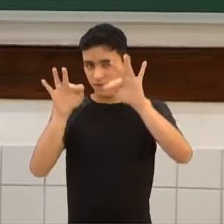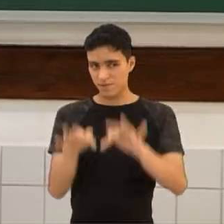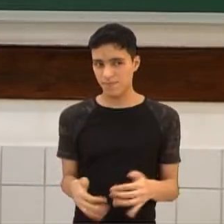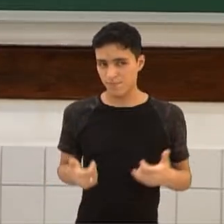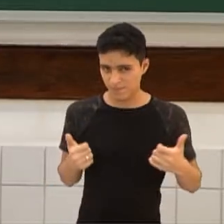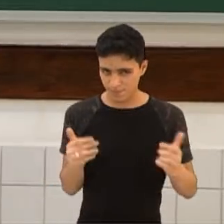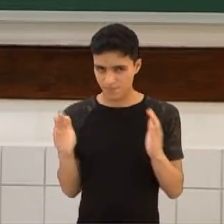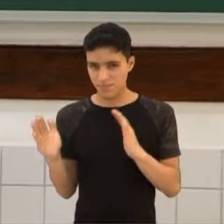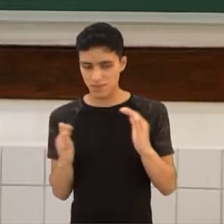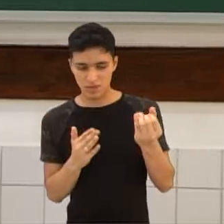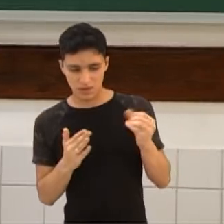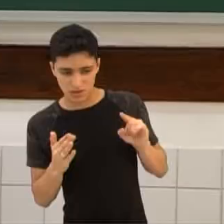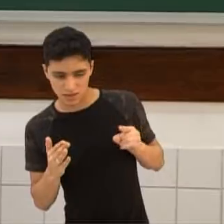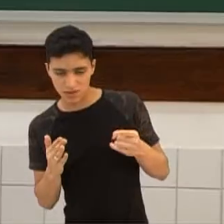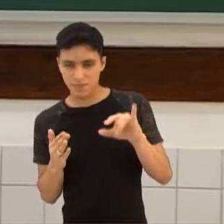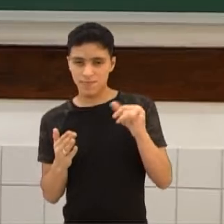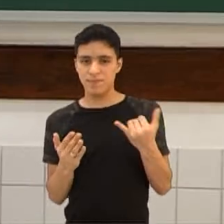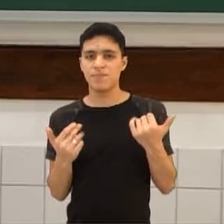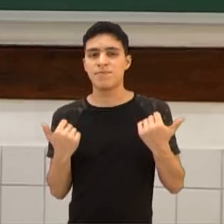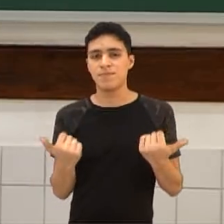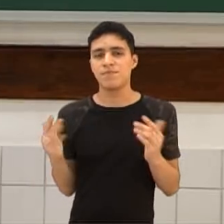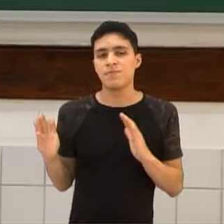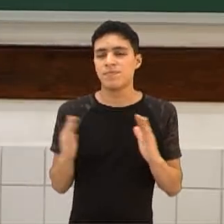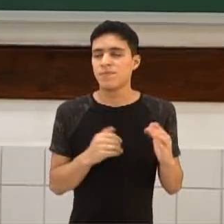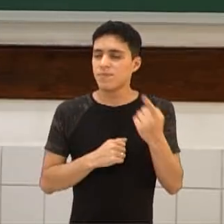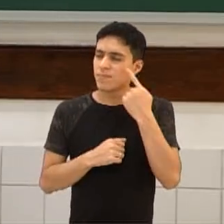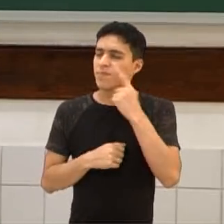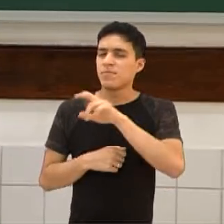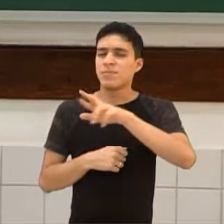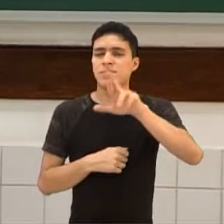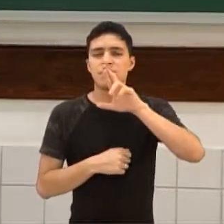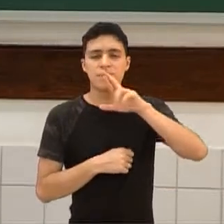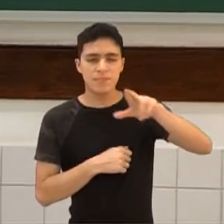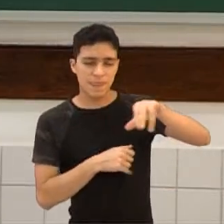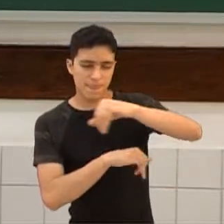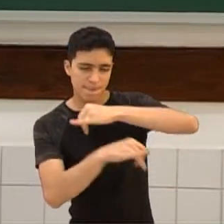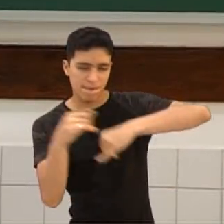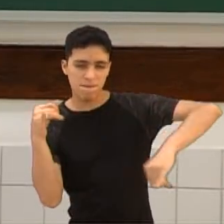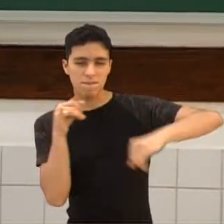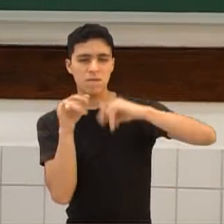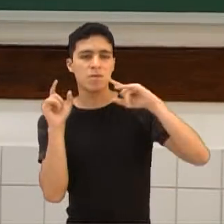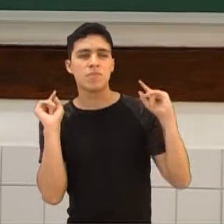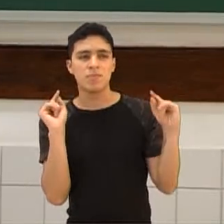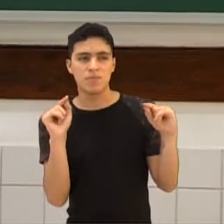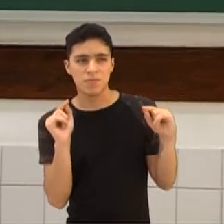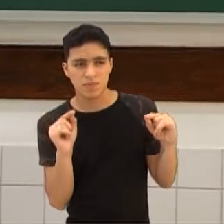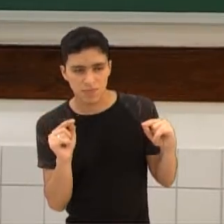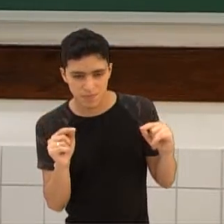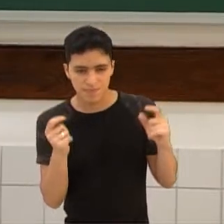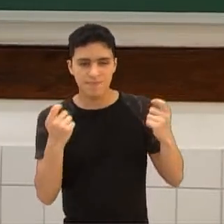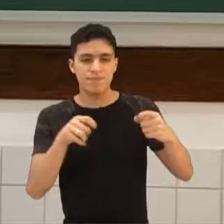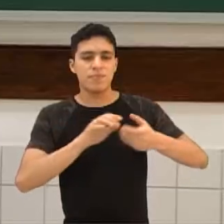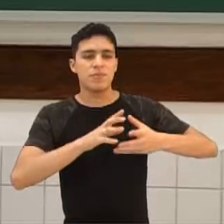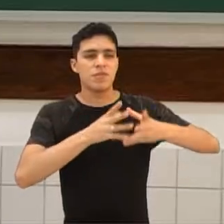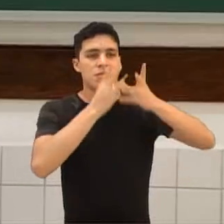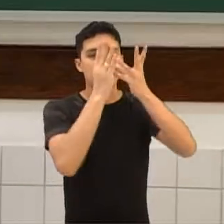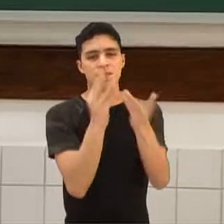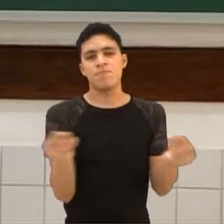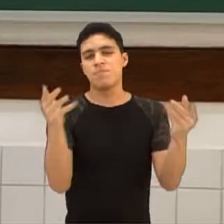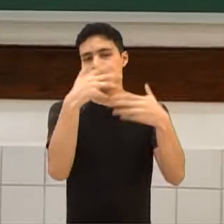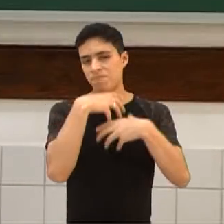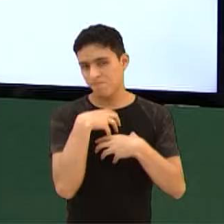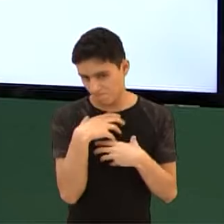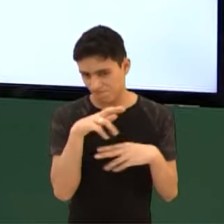Certo? 60.000 joules. Isso aqui representa energia que de alguma forma durante o impacto tem que ser dissipada de alguma